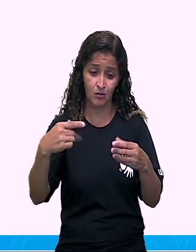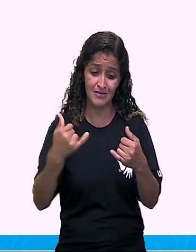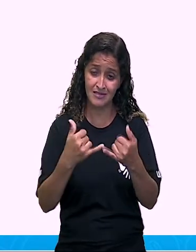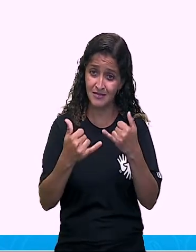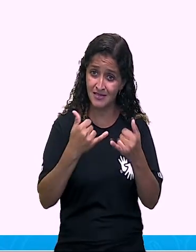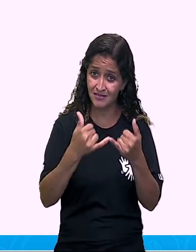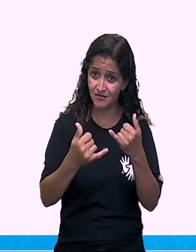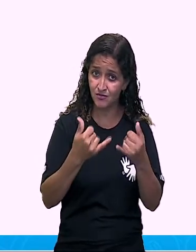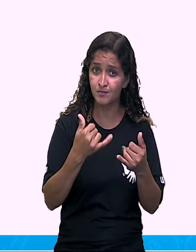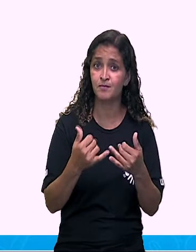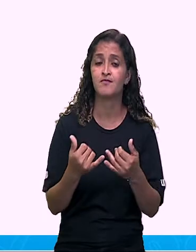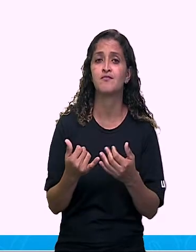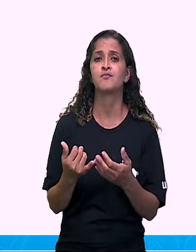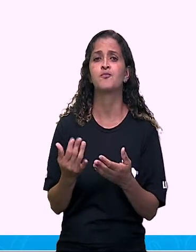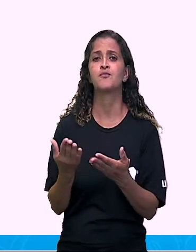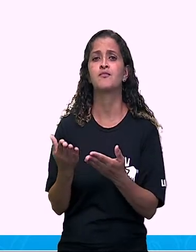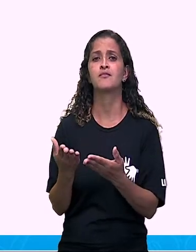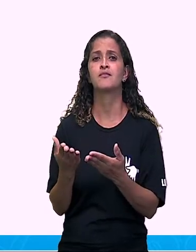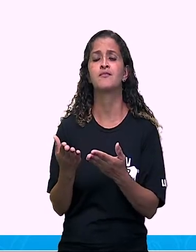melhor.